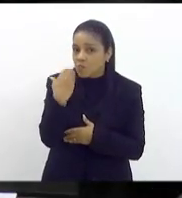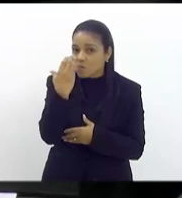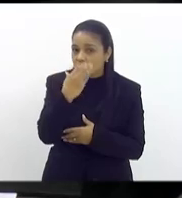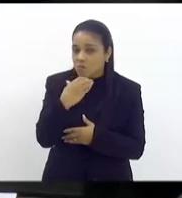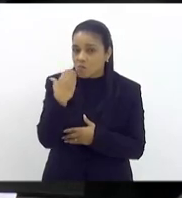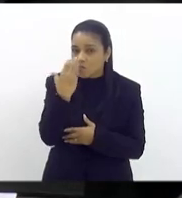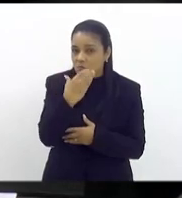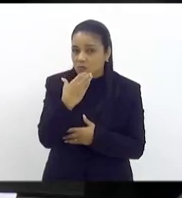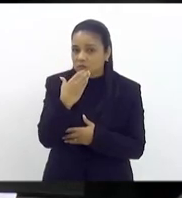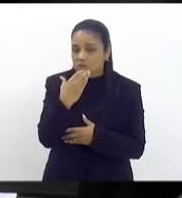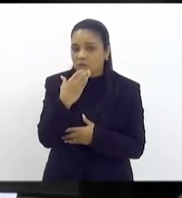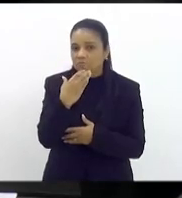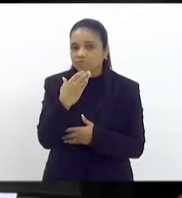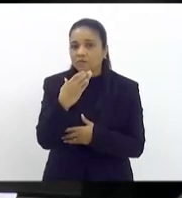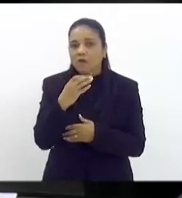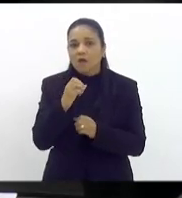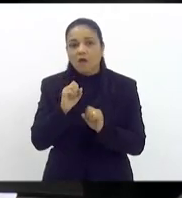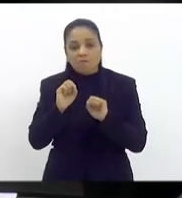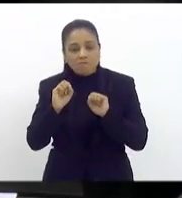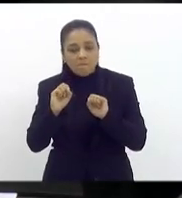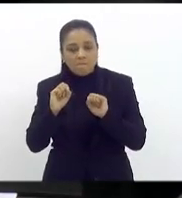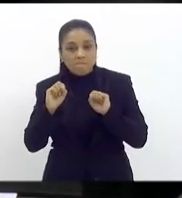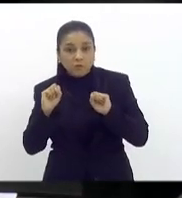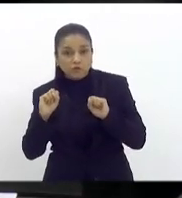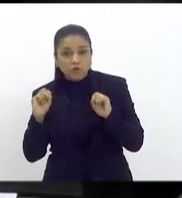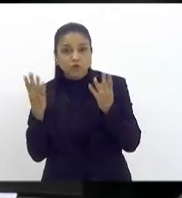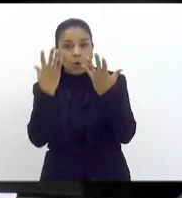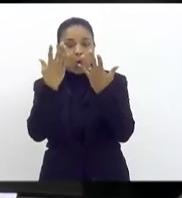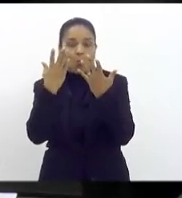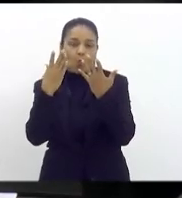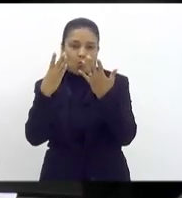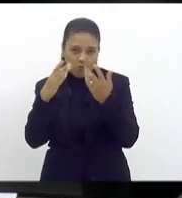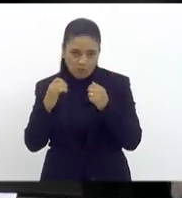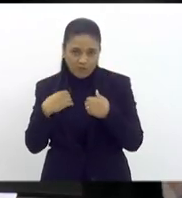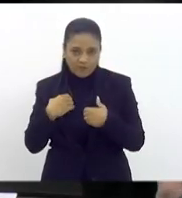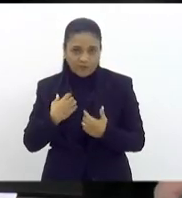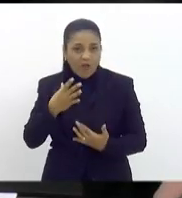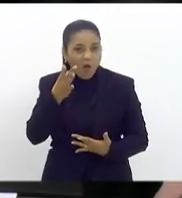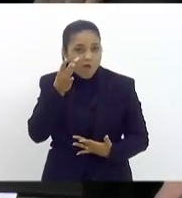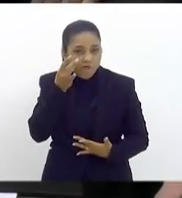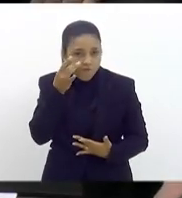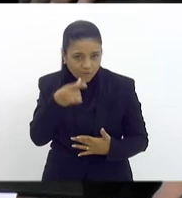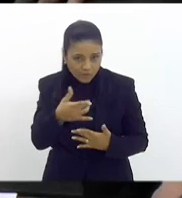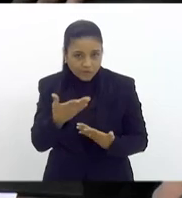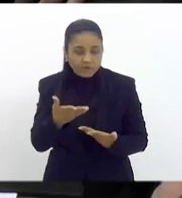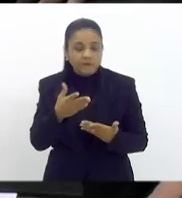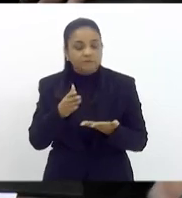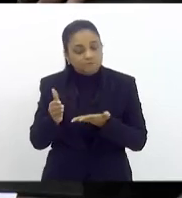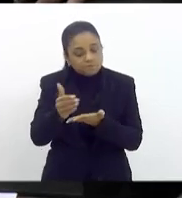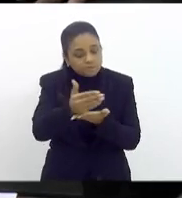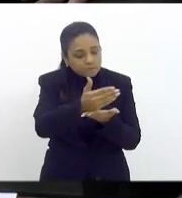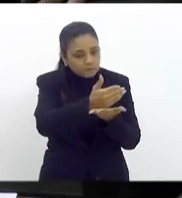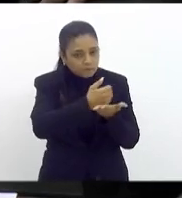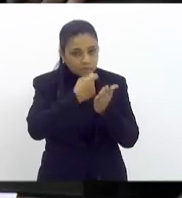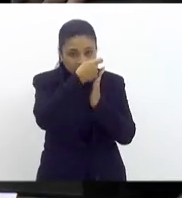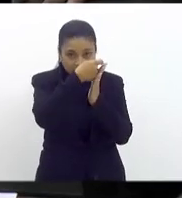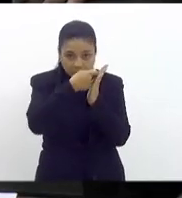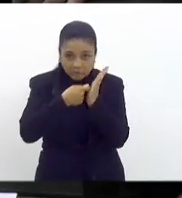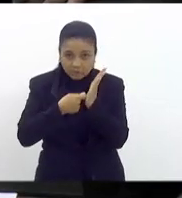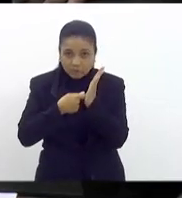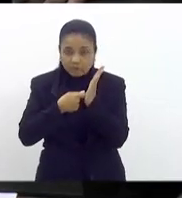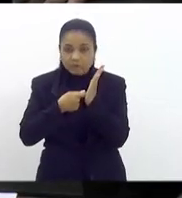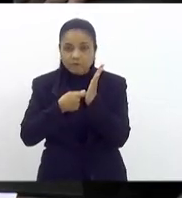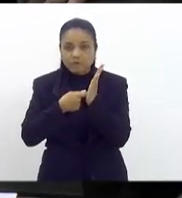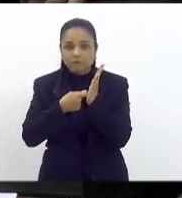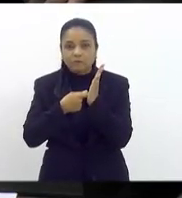música ao vivo, música ambiente. A arrecadação dos direitos autorais é